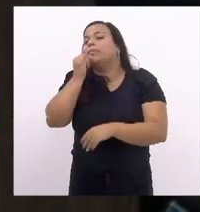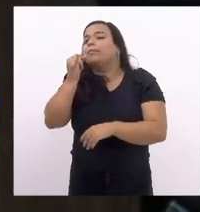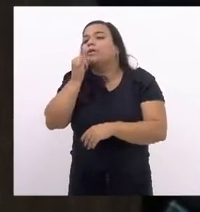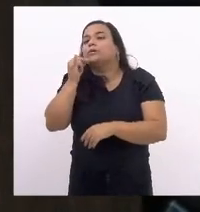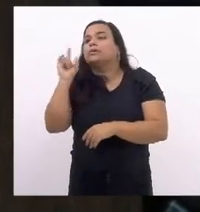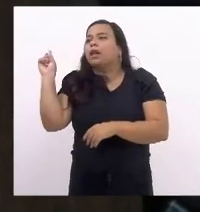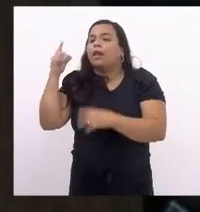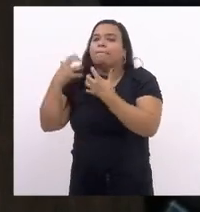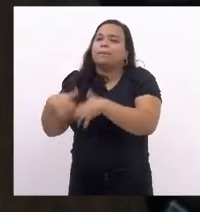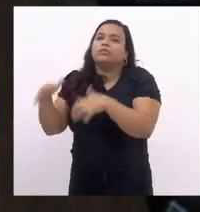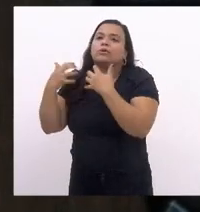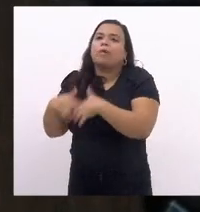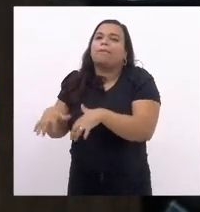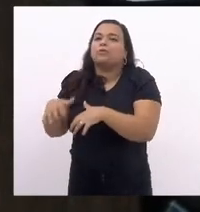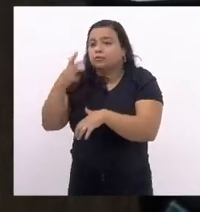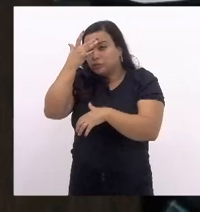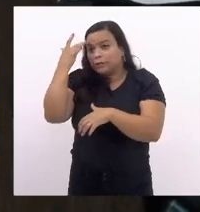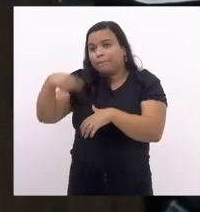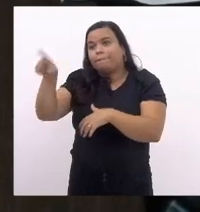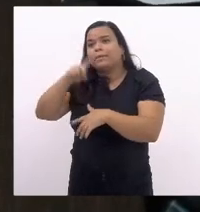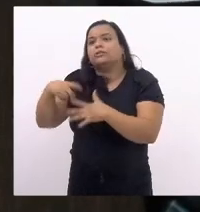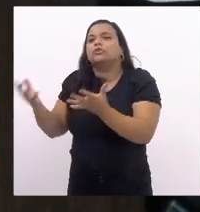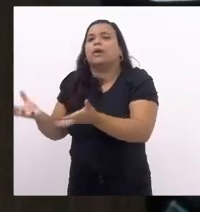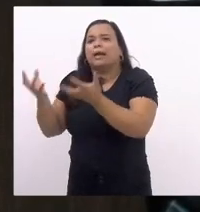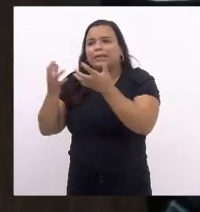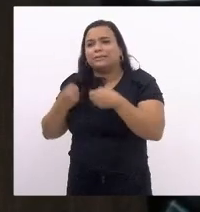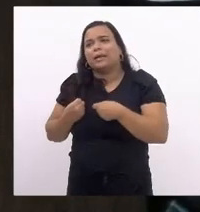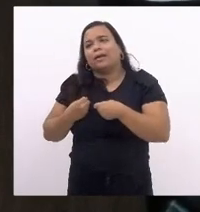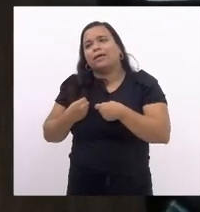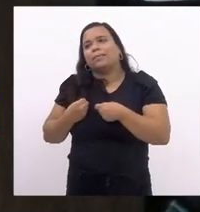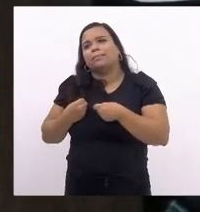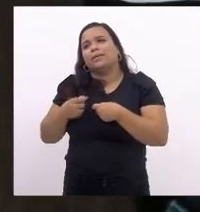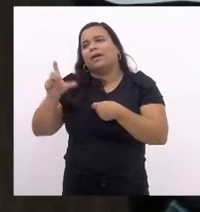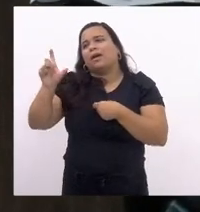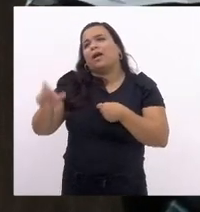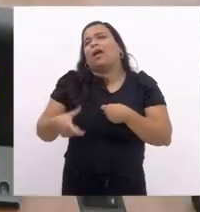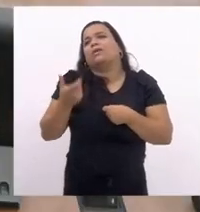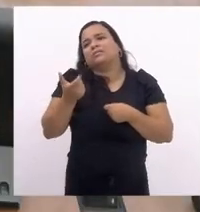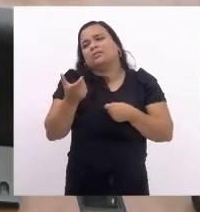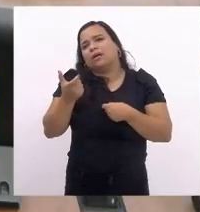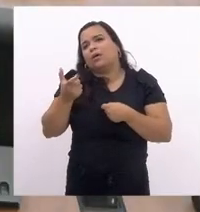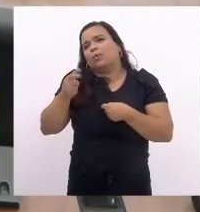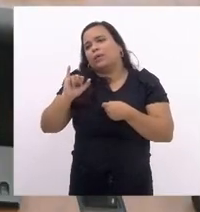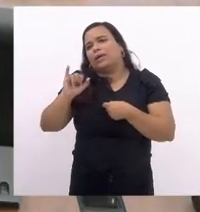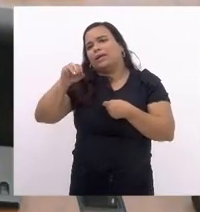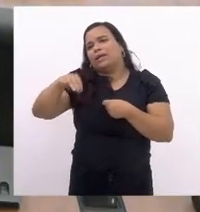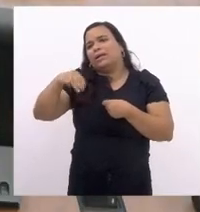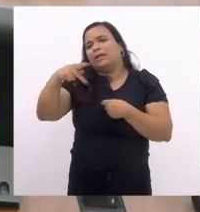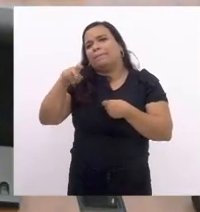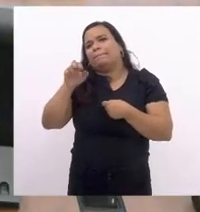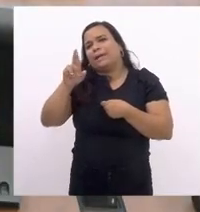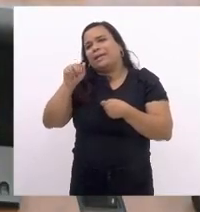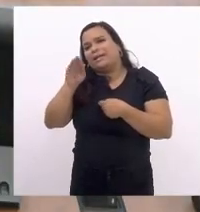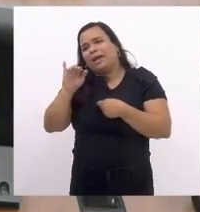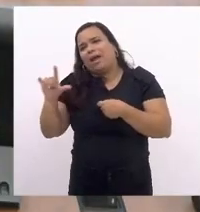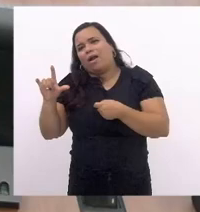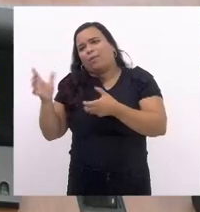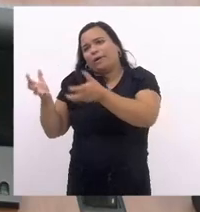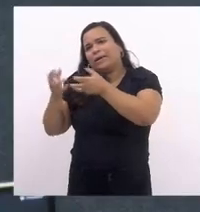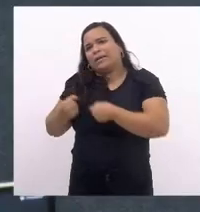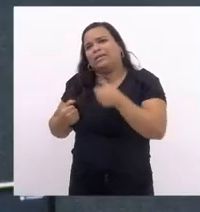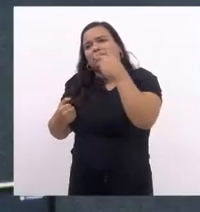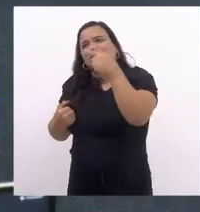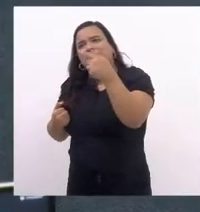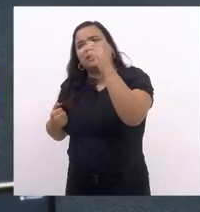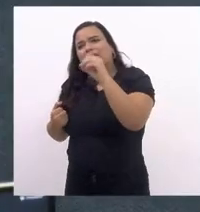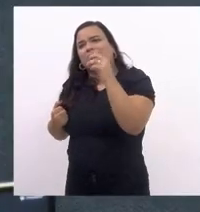caso de Petrópolis, as pessoas recebem, através do chamado cartão imperial, R$ 70,00, e vai ser